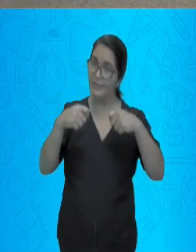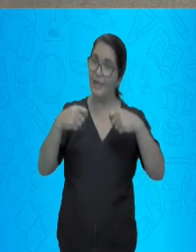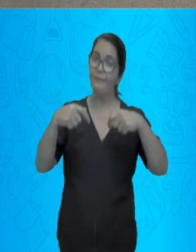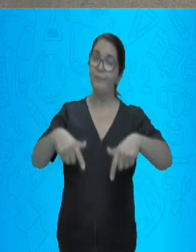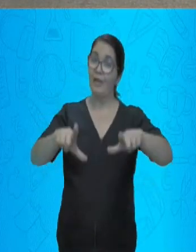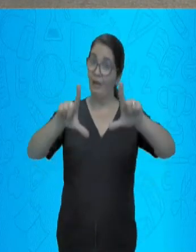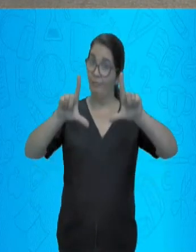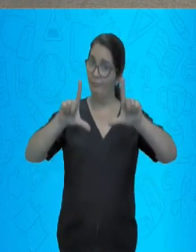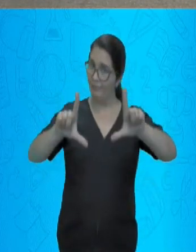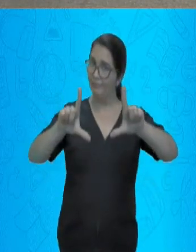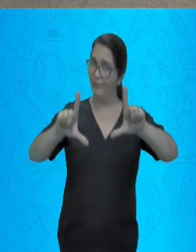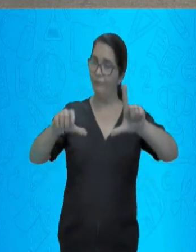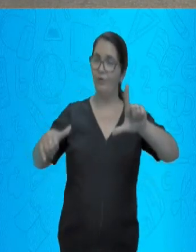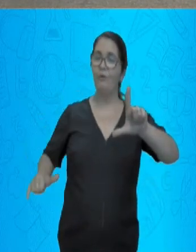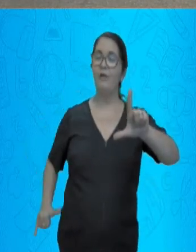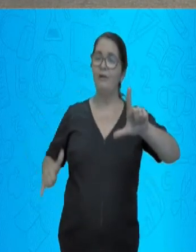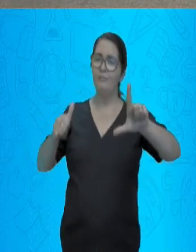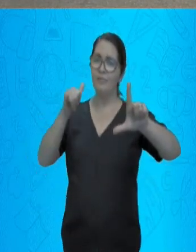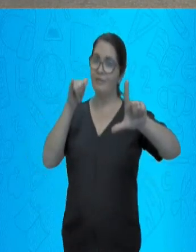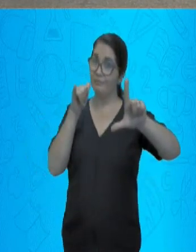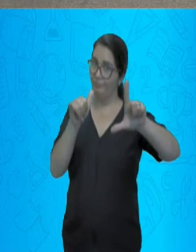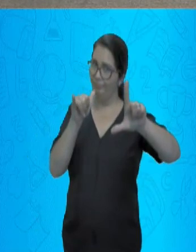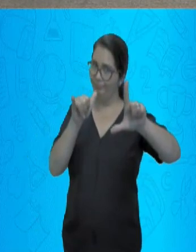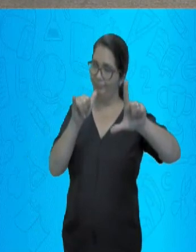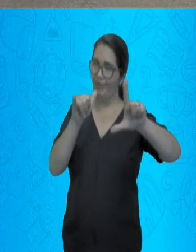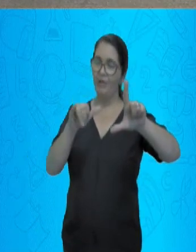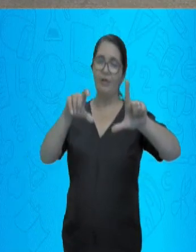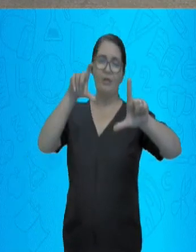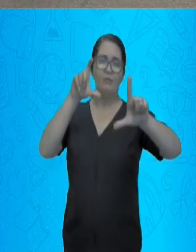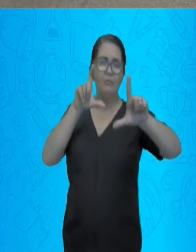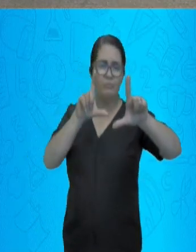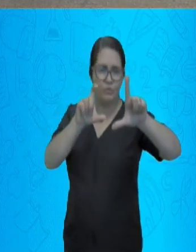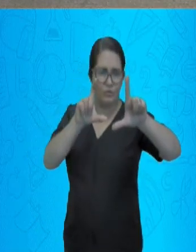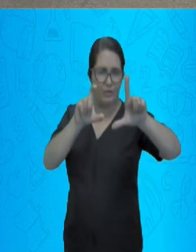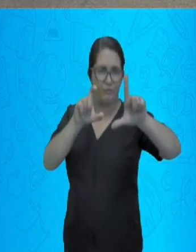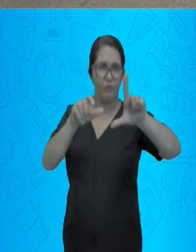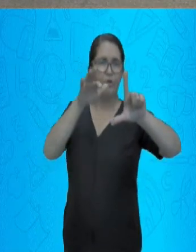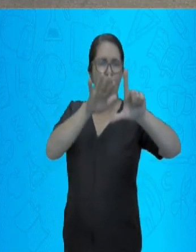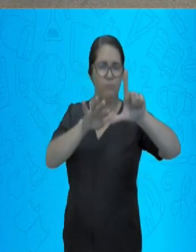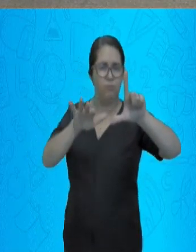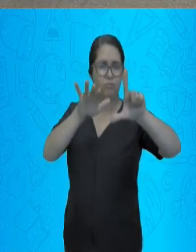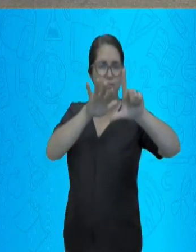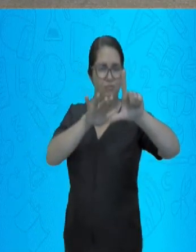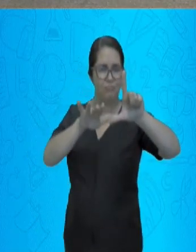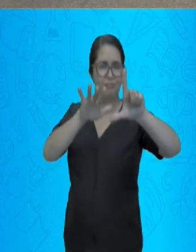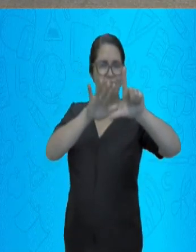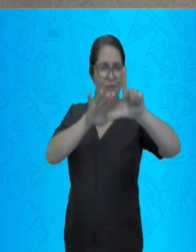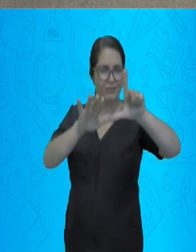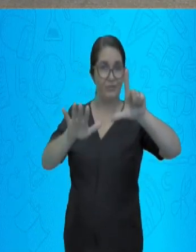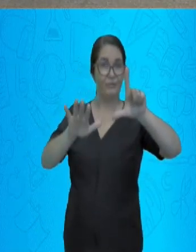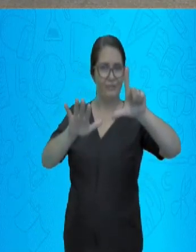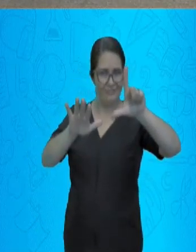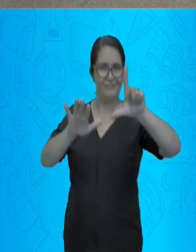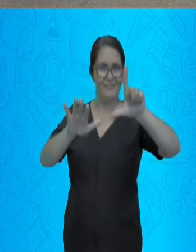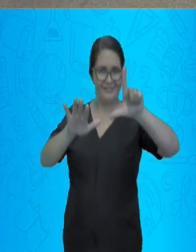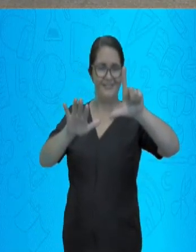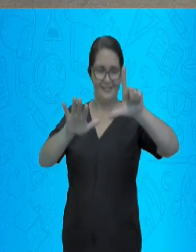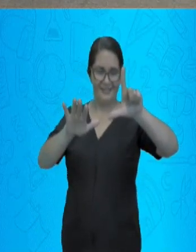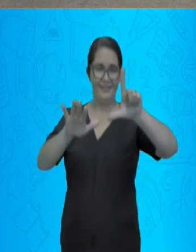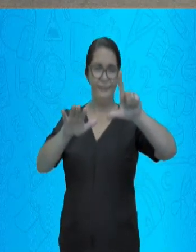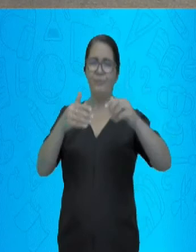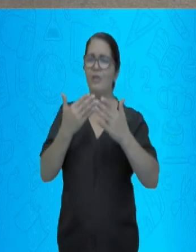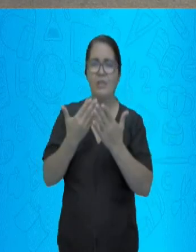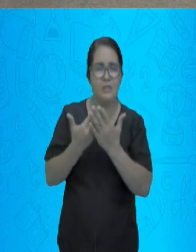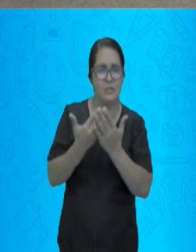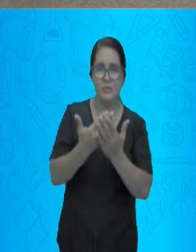a nossa plataforma SMED-GV, basta apontar a câmera do seu celular para a imagem que aparece no canto da